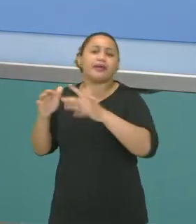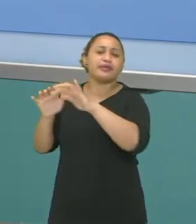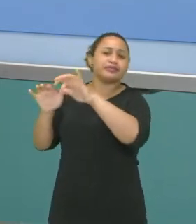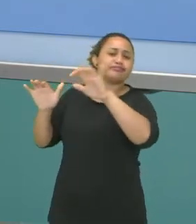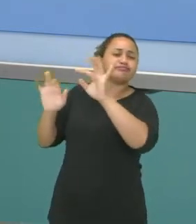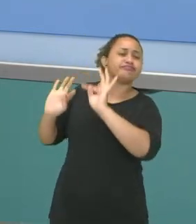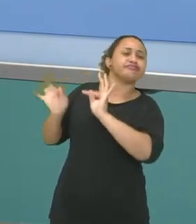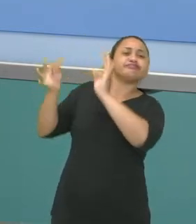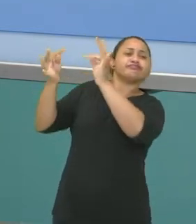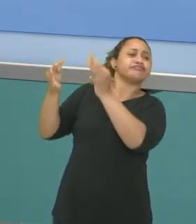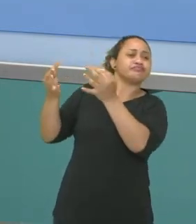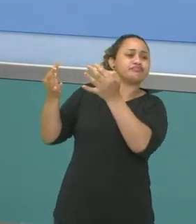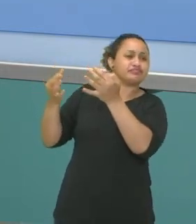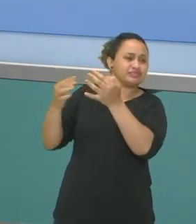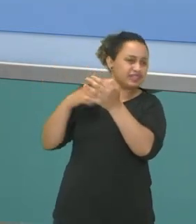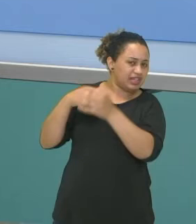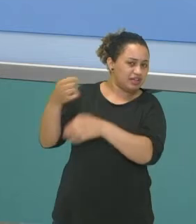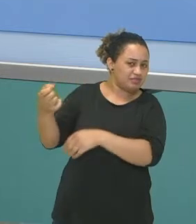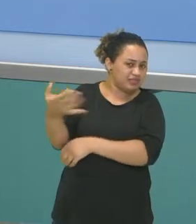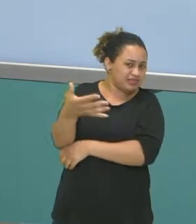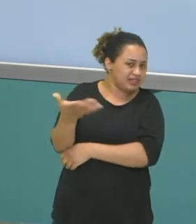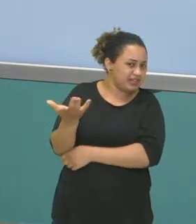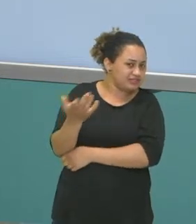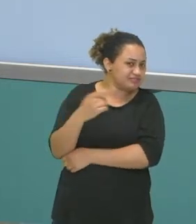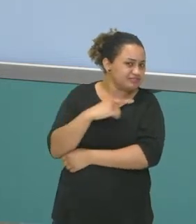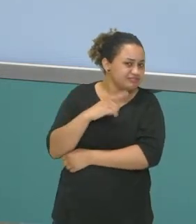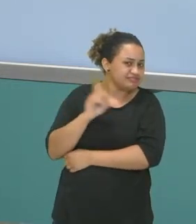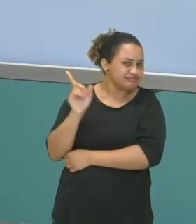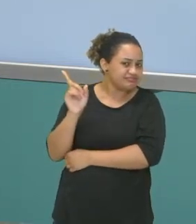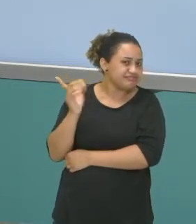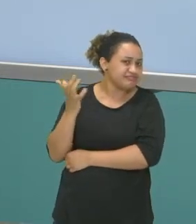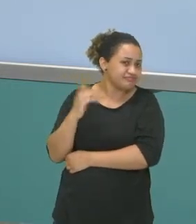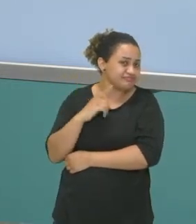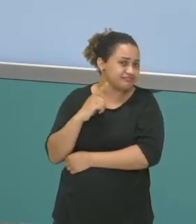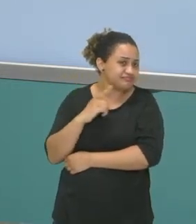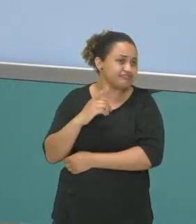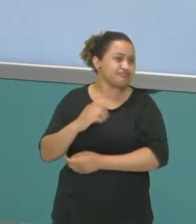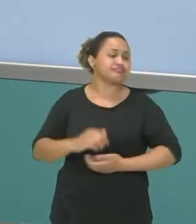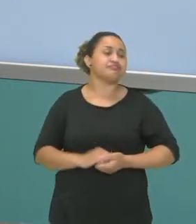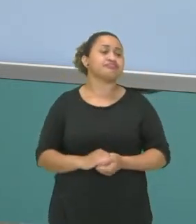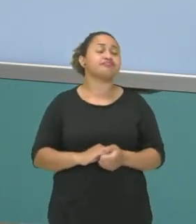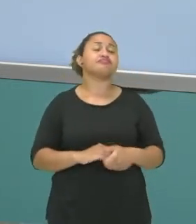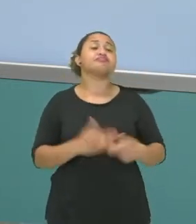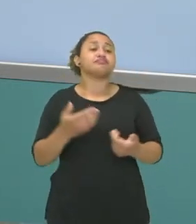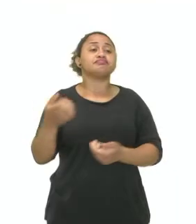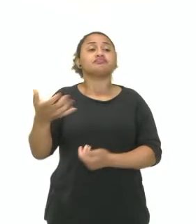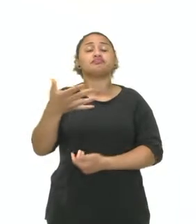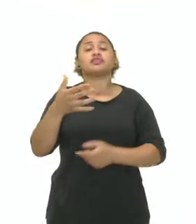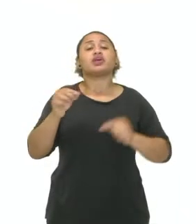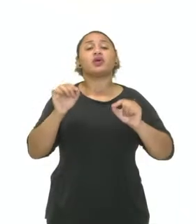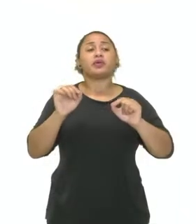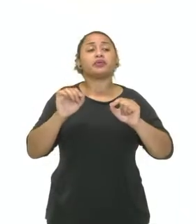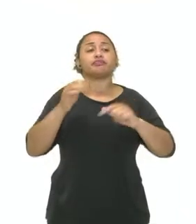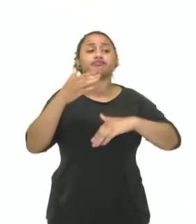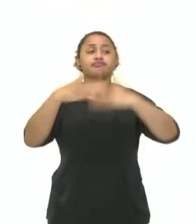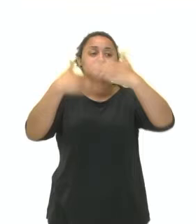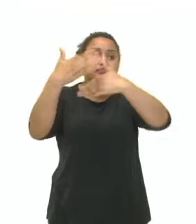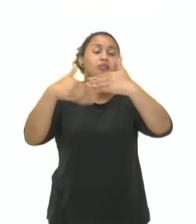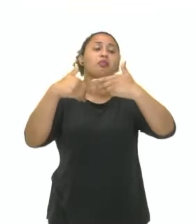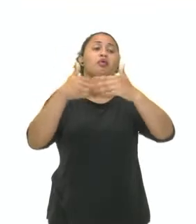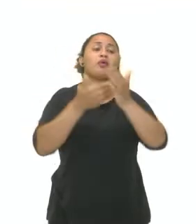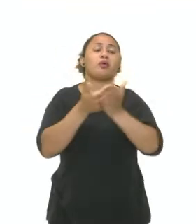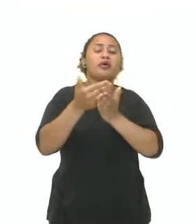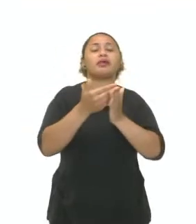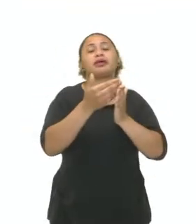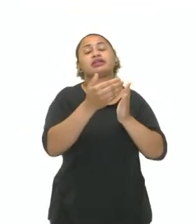desses momentos, nessa escala evolutiva? Bom, a modernidade se desenvolve a partir do